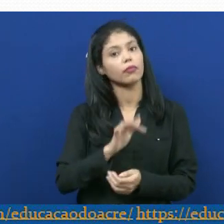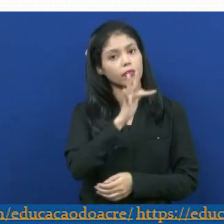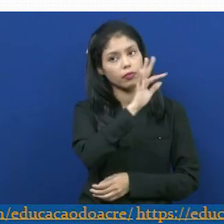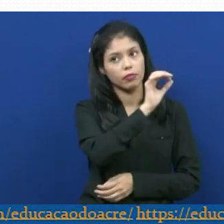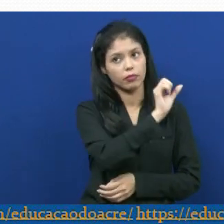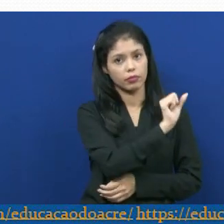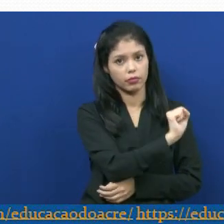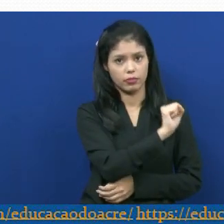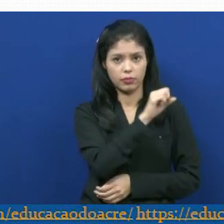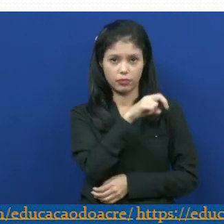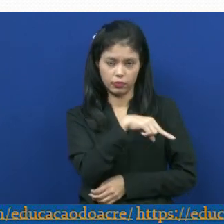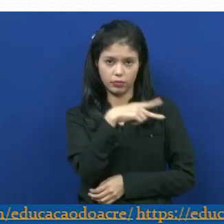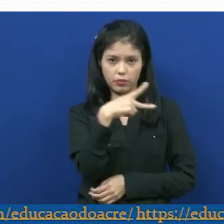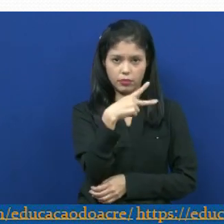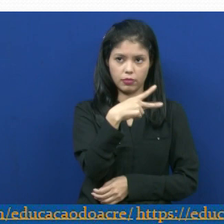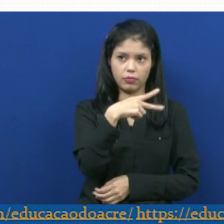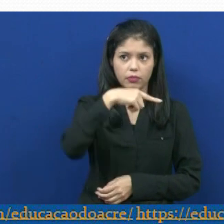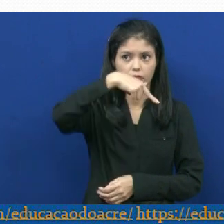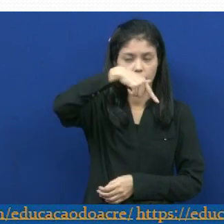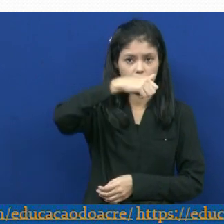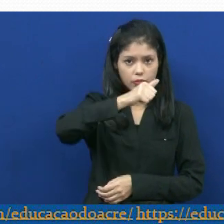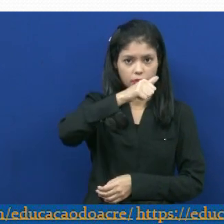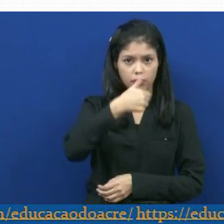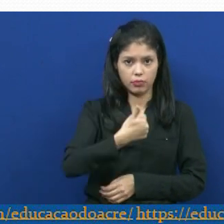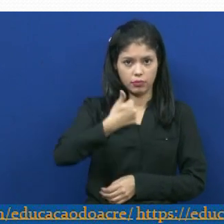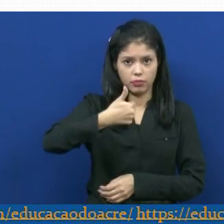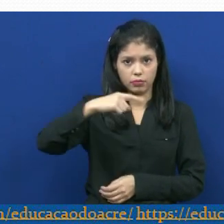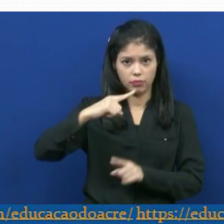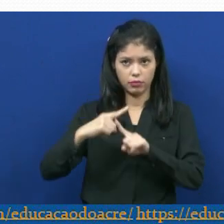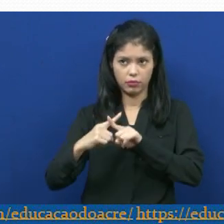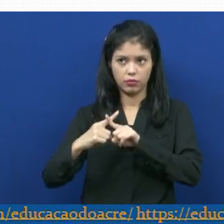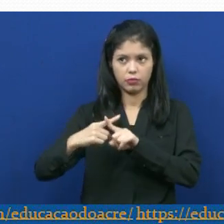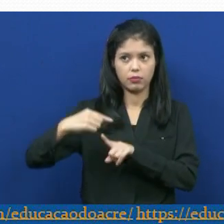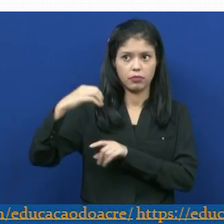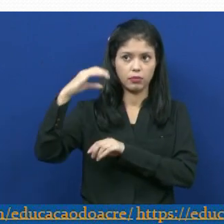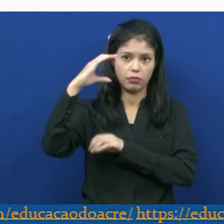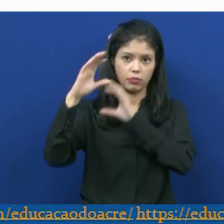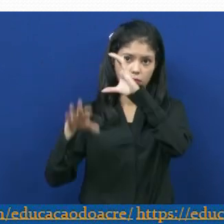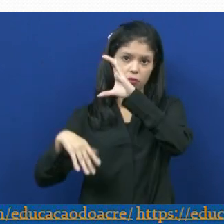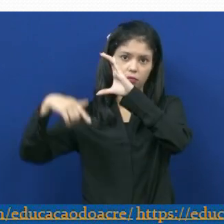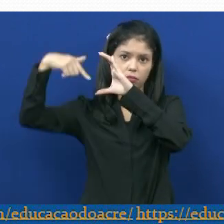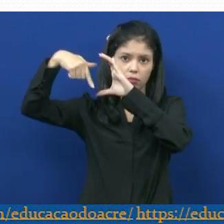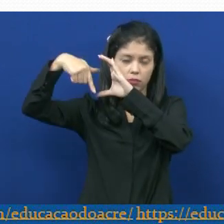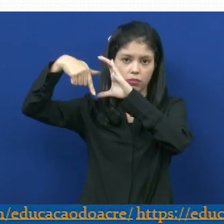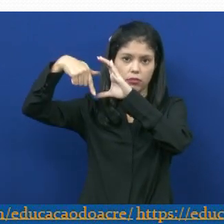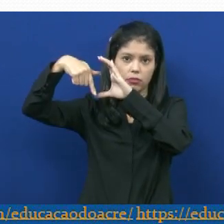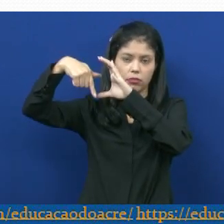fórmula: Sn é igual a 1 multiplicado